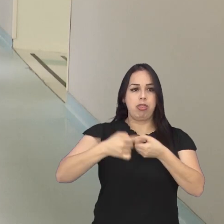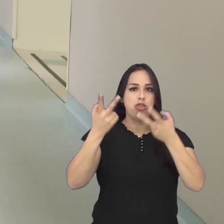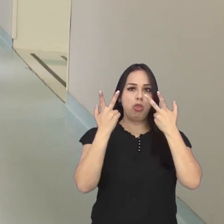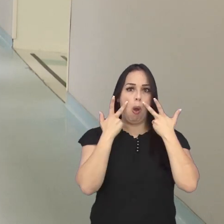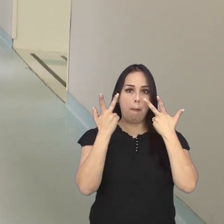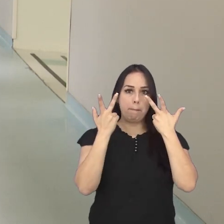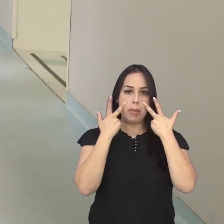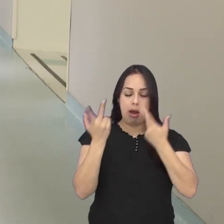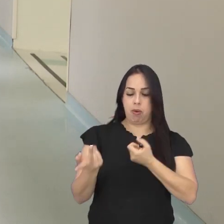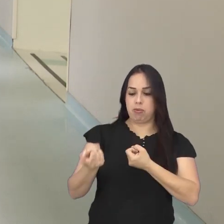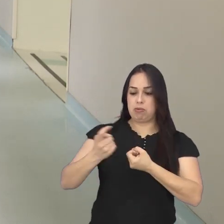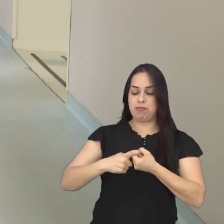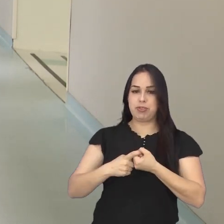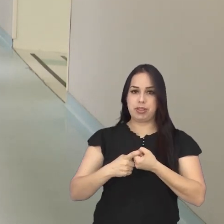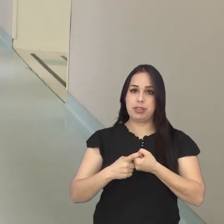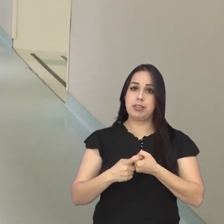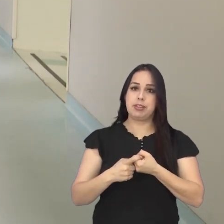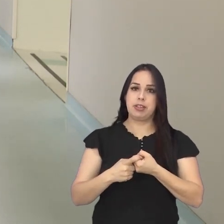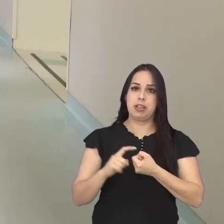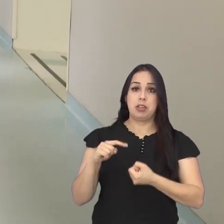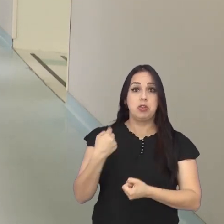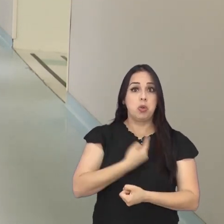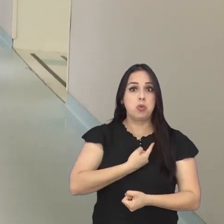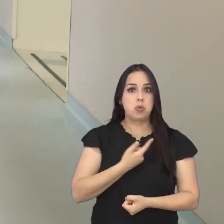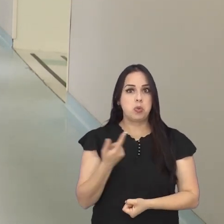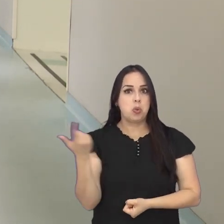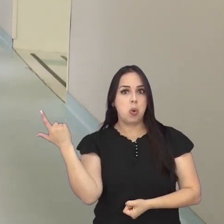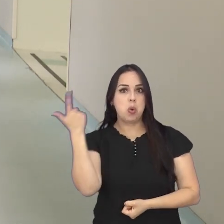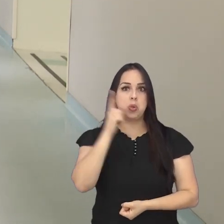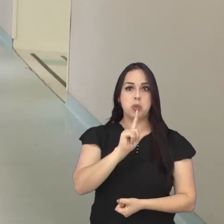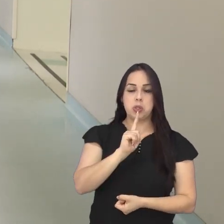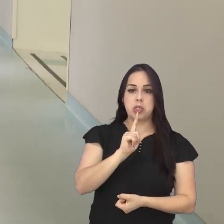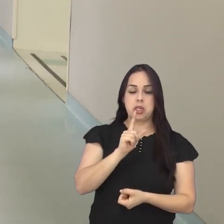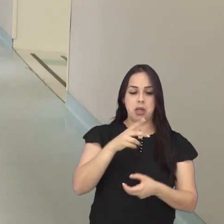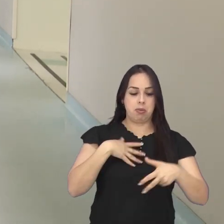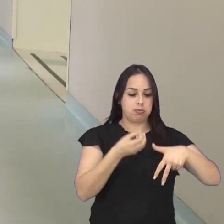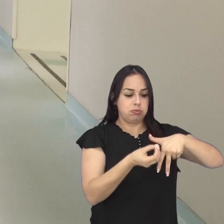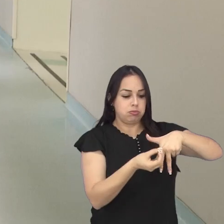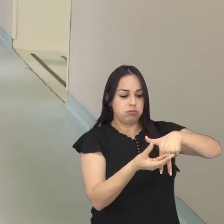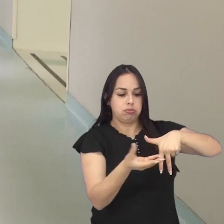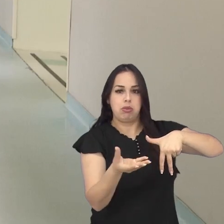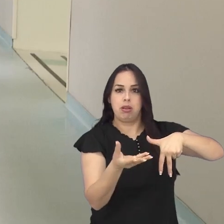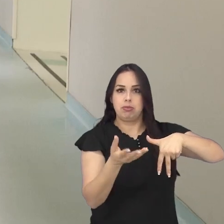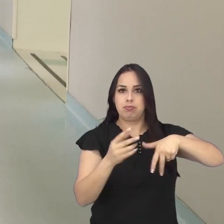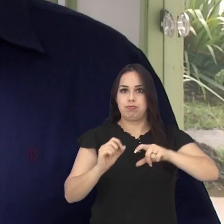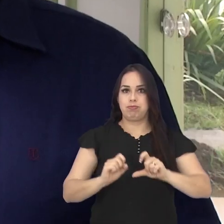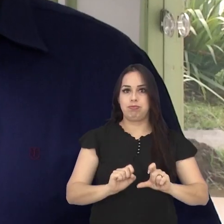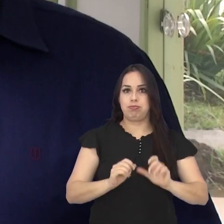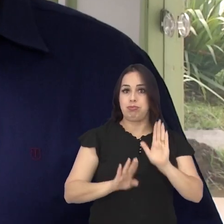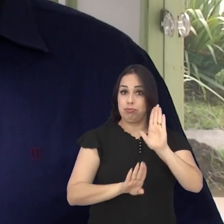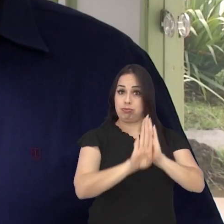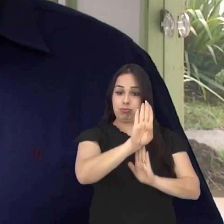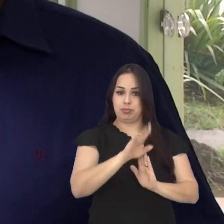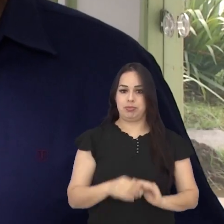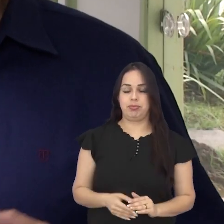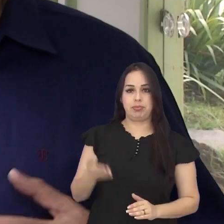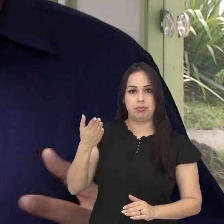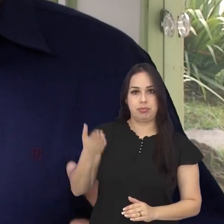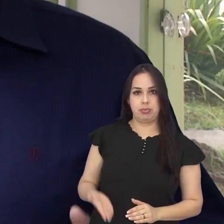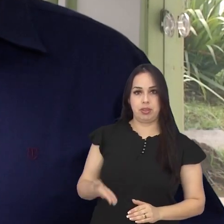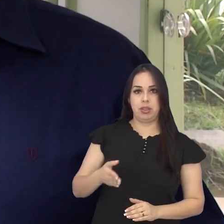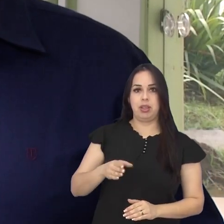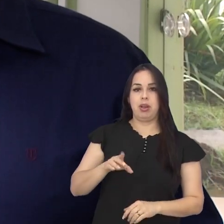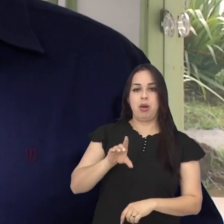coisas se normalizando mais né a gente consiga voltar a ter mais doações o Dr Rogério